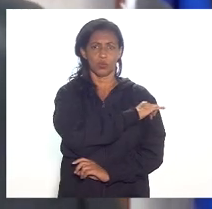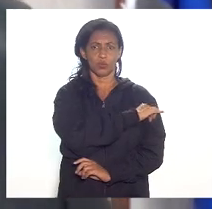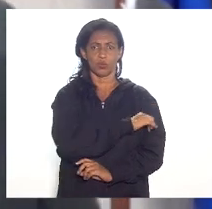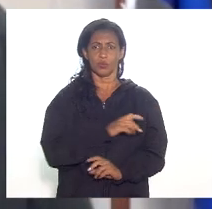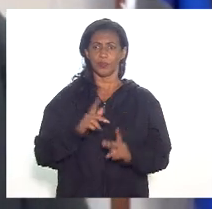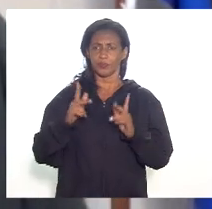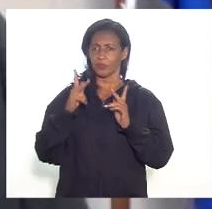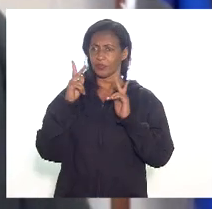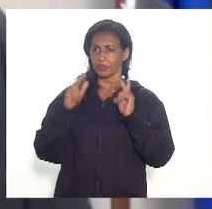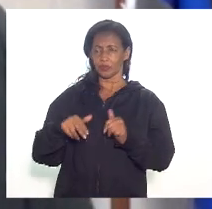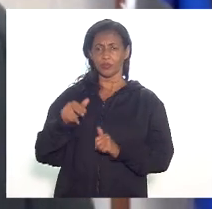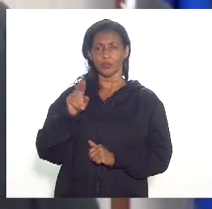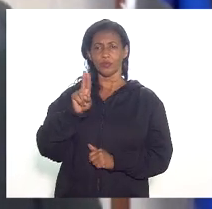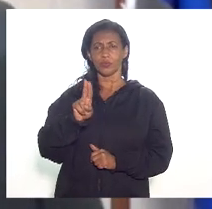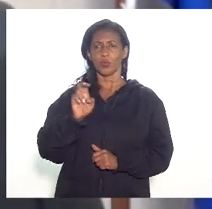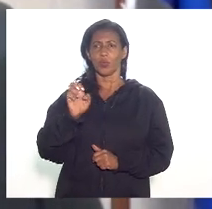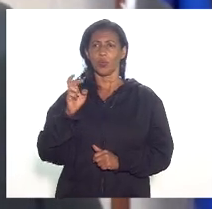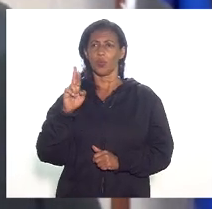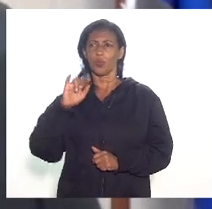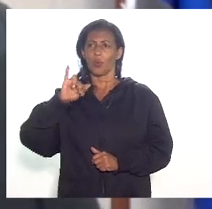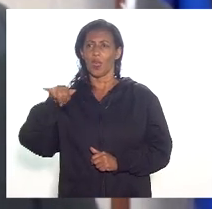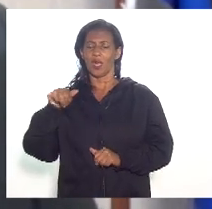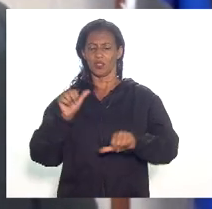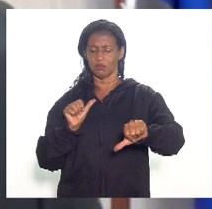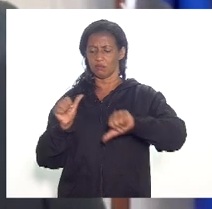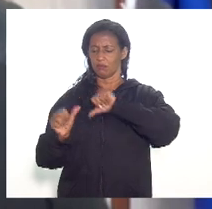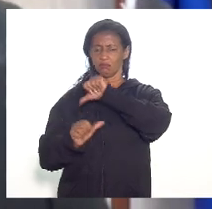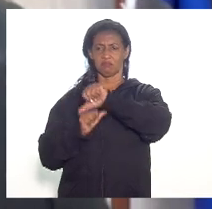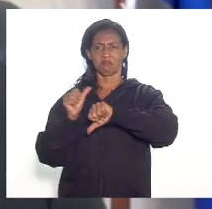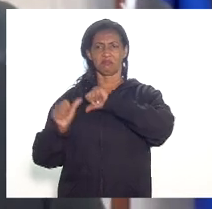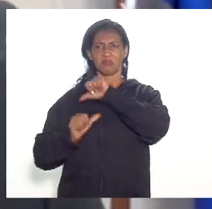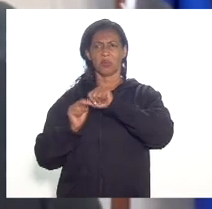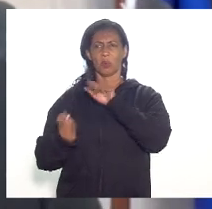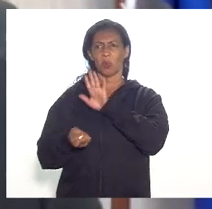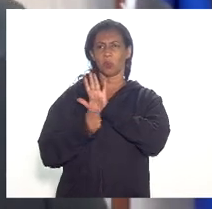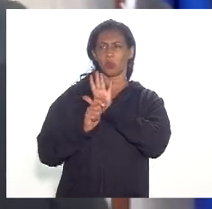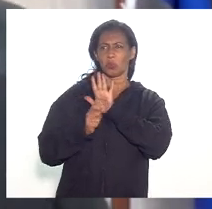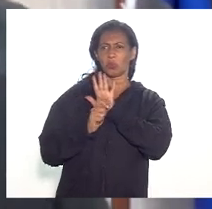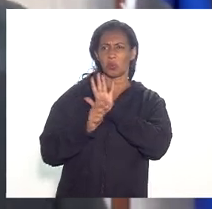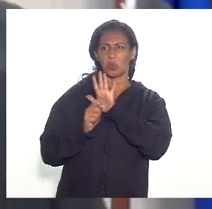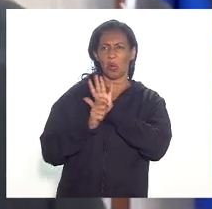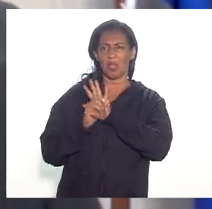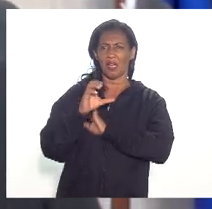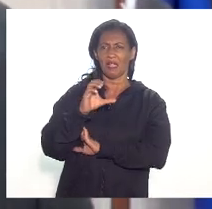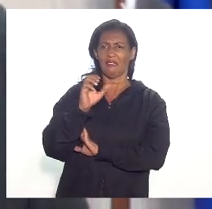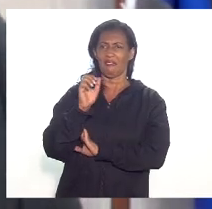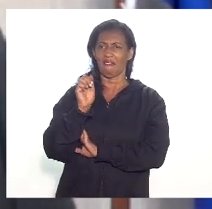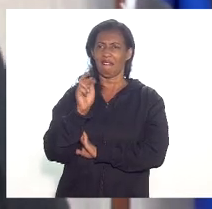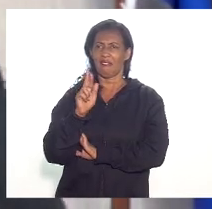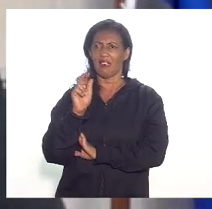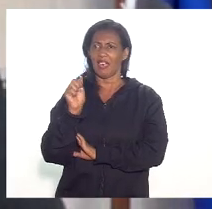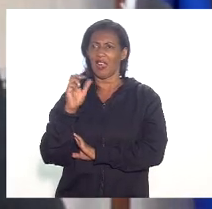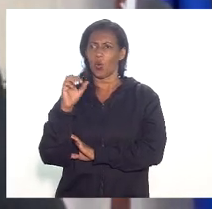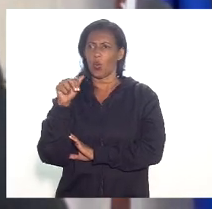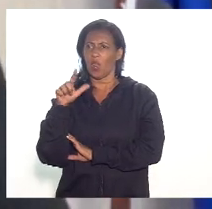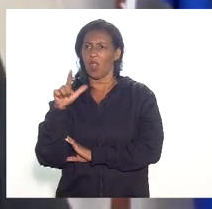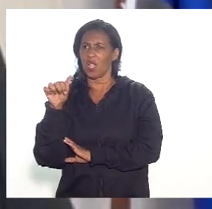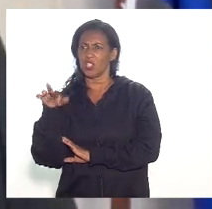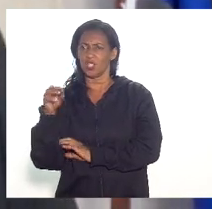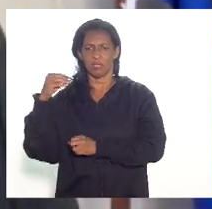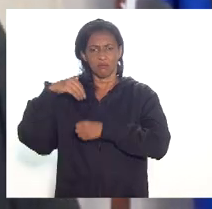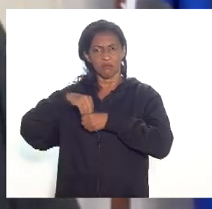UERJ por exemplo se transformaram num lugar de consumo de drogas com uma cracolândia instalada num dos andares da UERJ